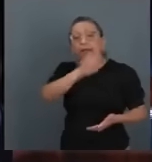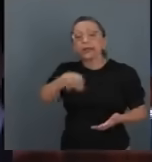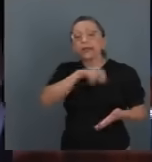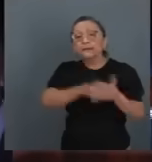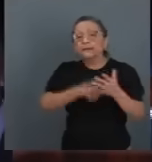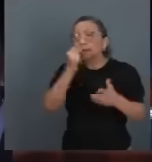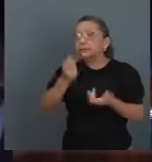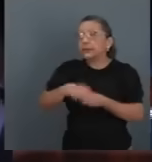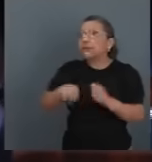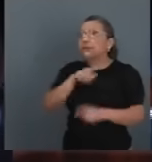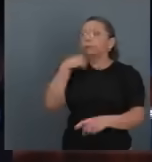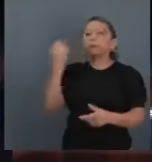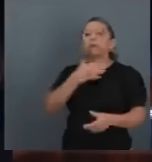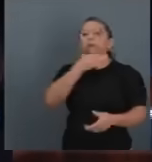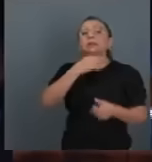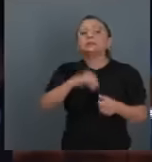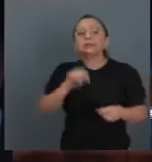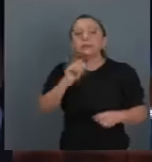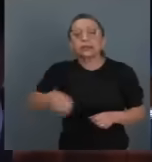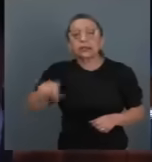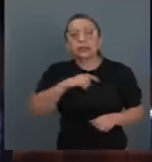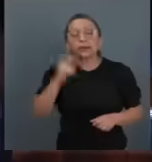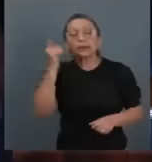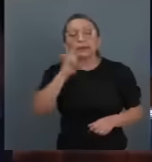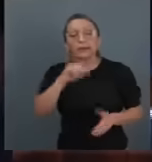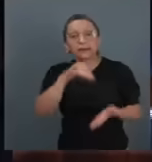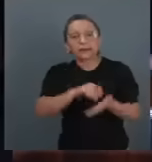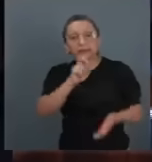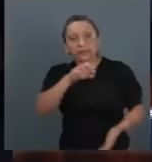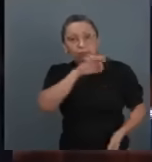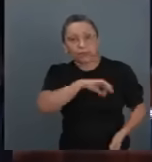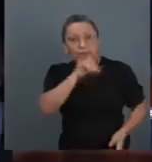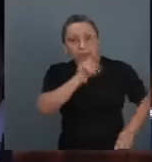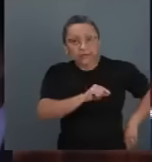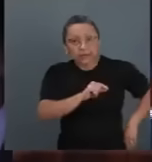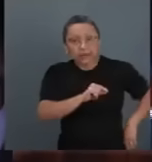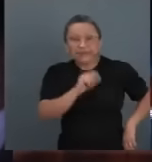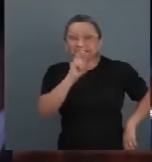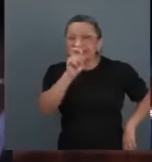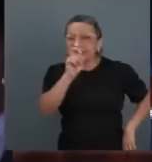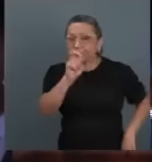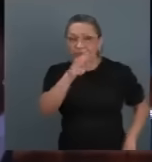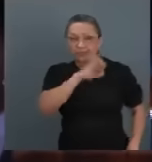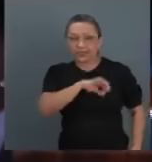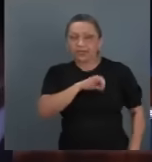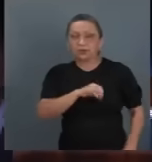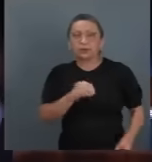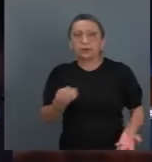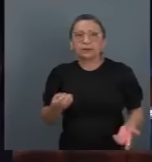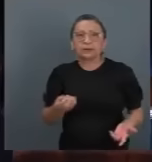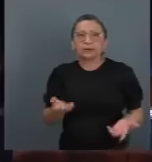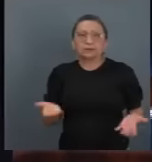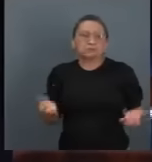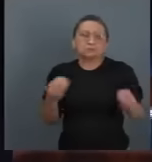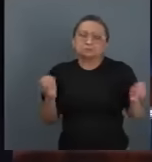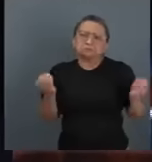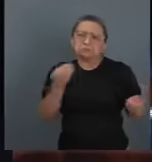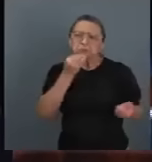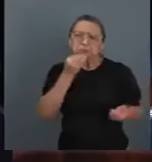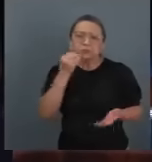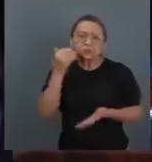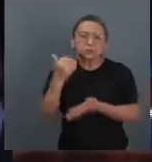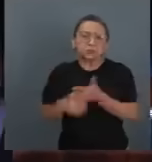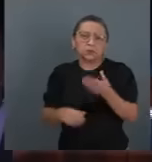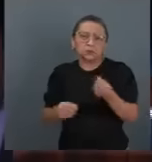ia morrer se quem ganha até 5 salários mínimos, 5 salários mínimos, com os devidos descontos, e